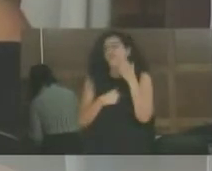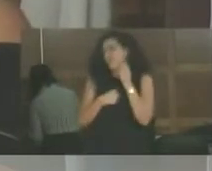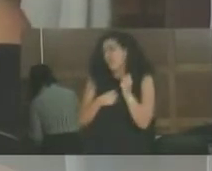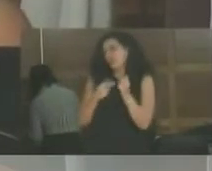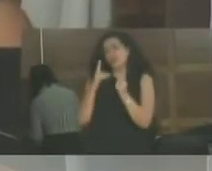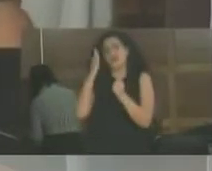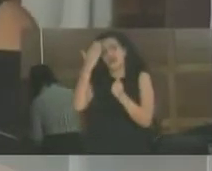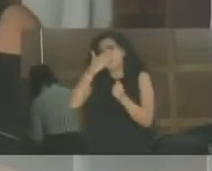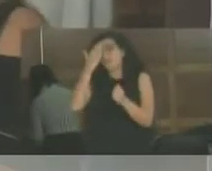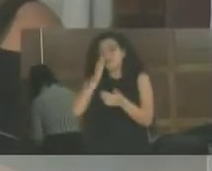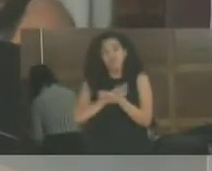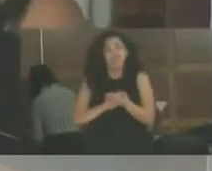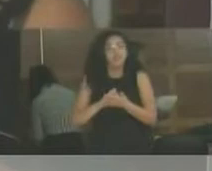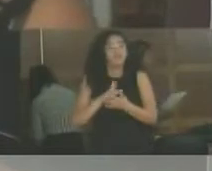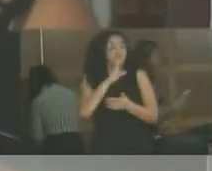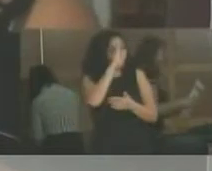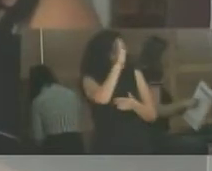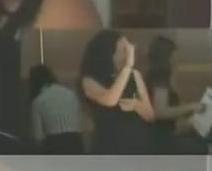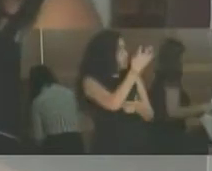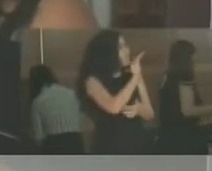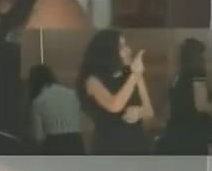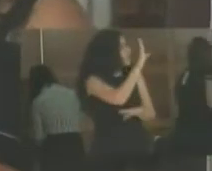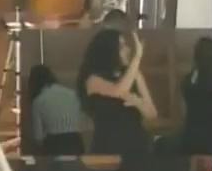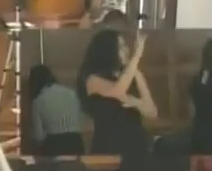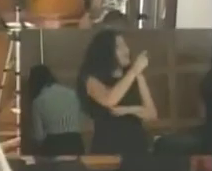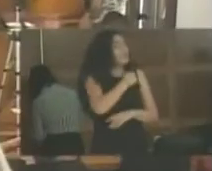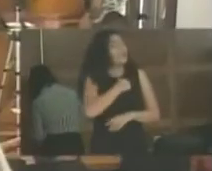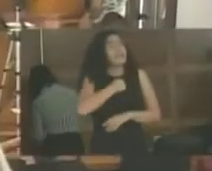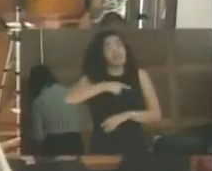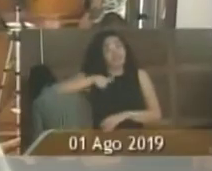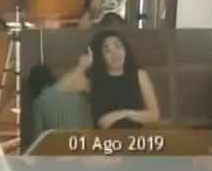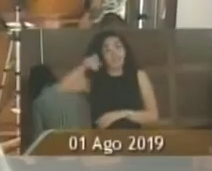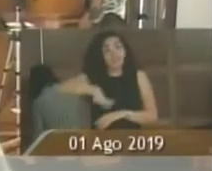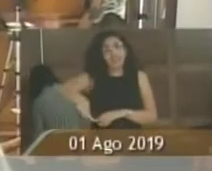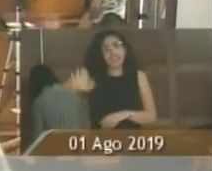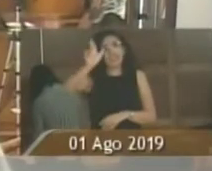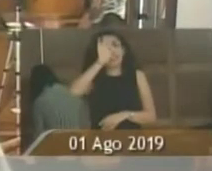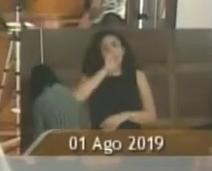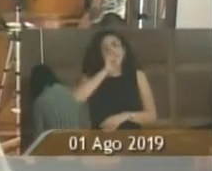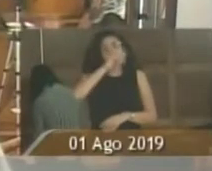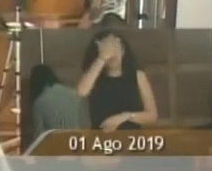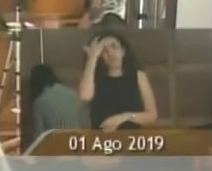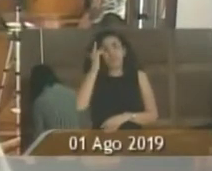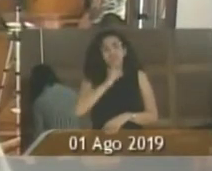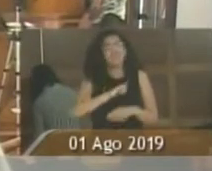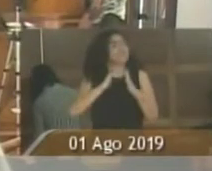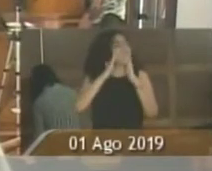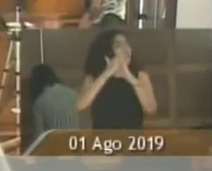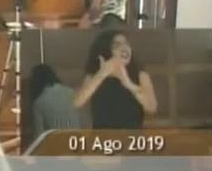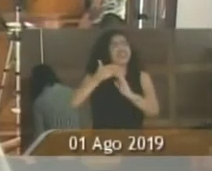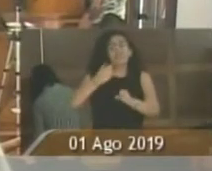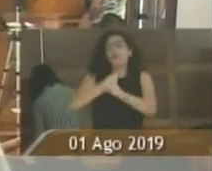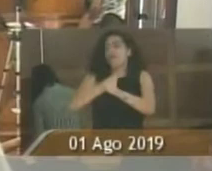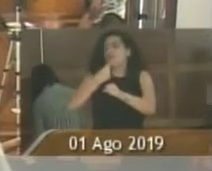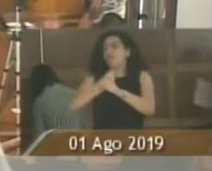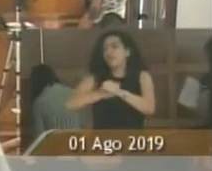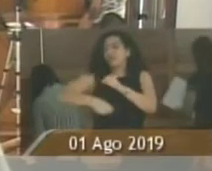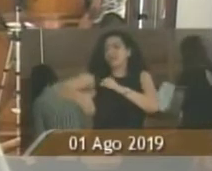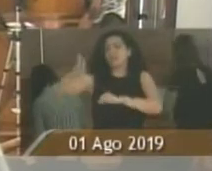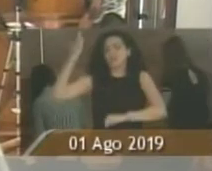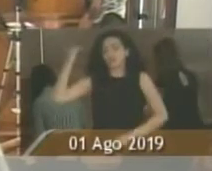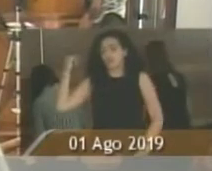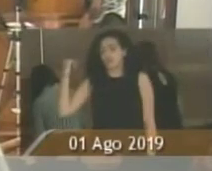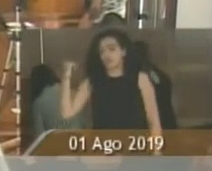estou acompanhando. Vereador, só um minuto. Inclusive, ali na Serra d'Água, pessoas que têm residência há muitos anos, aí a covardia ele